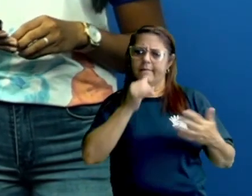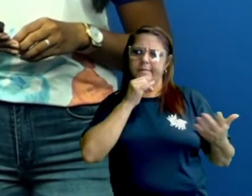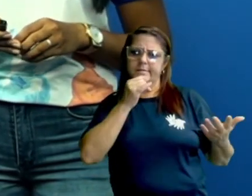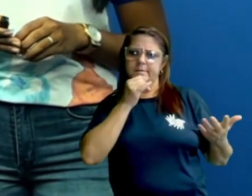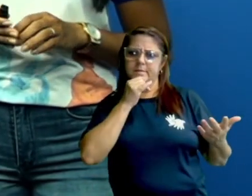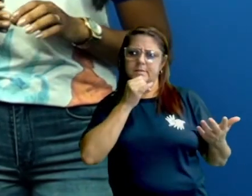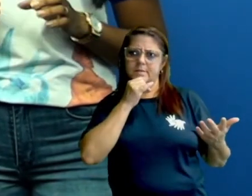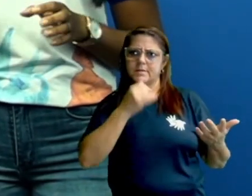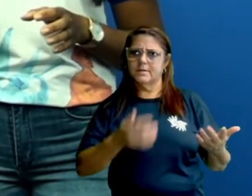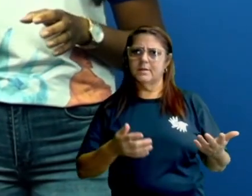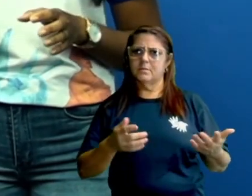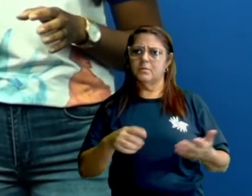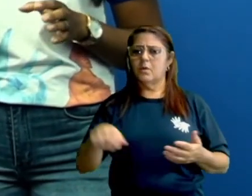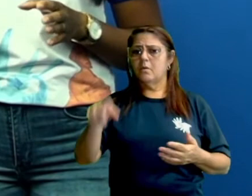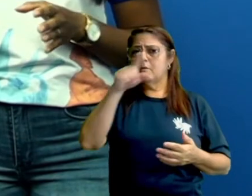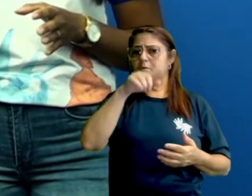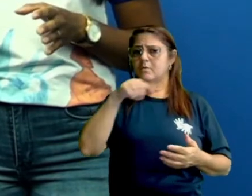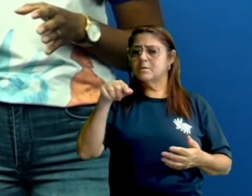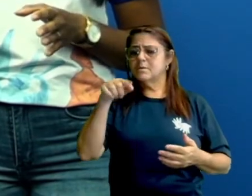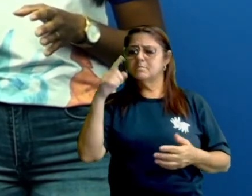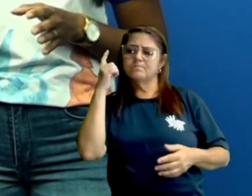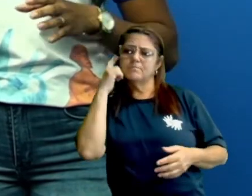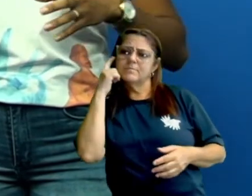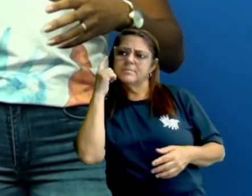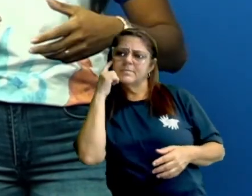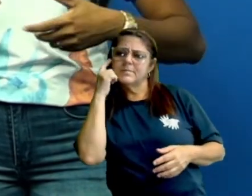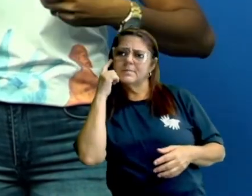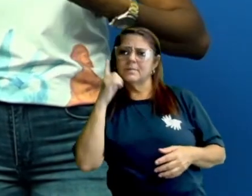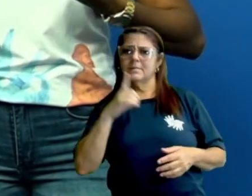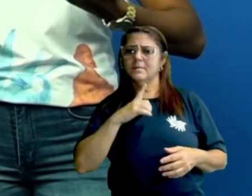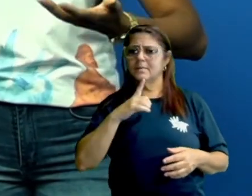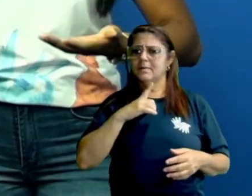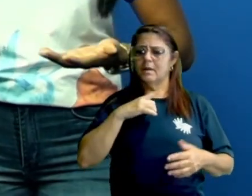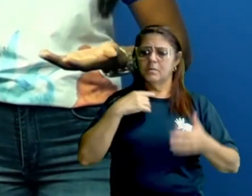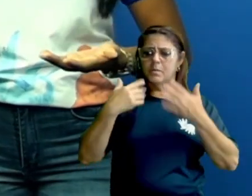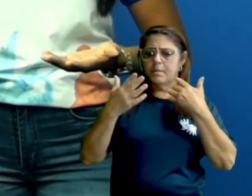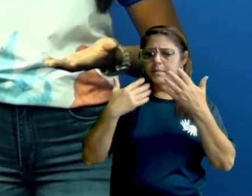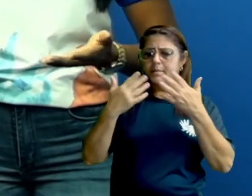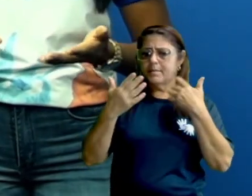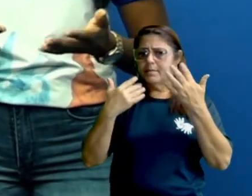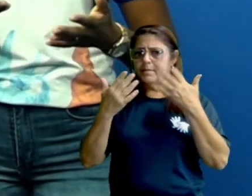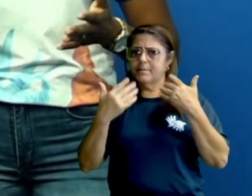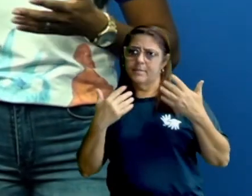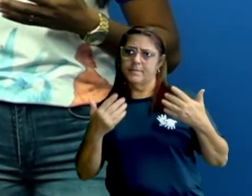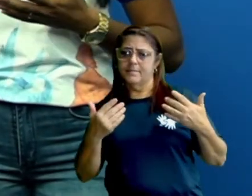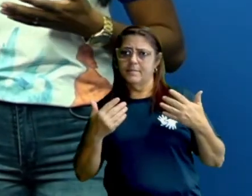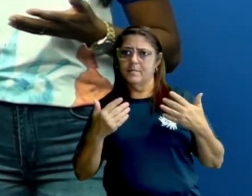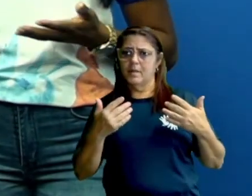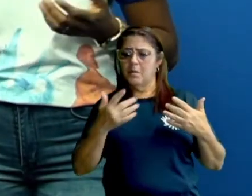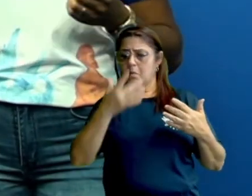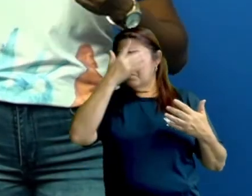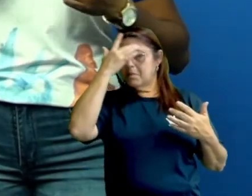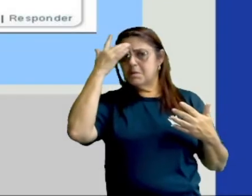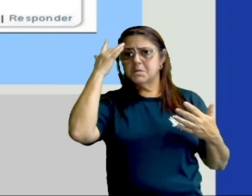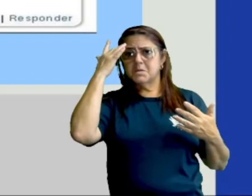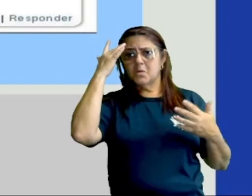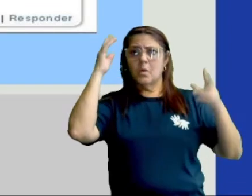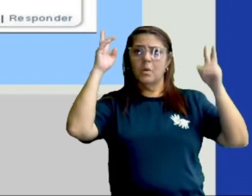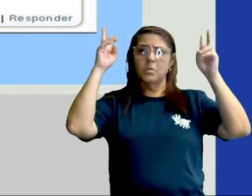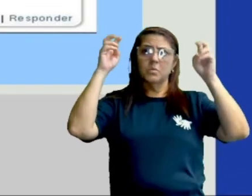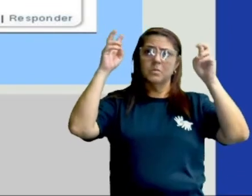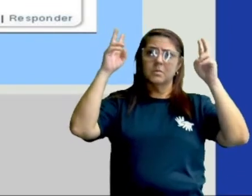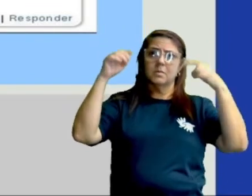exemplo dela aí para vocês analisarem. Então nós temos, é um tipo de conversa, tá? Em que alguém coloca o tema